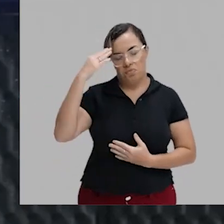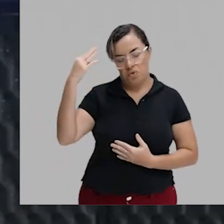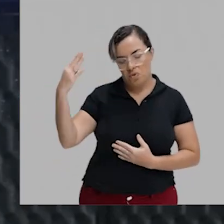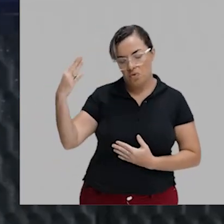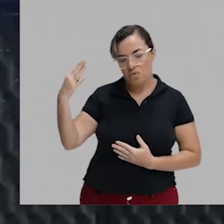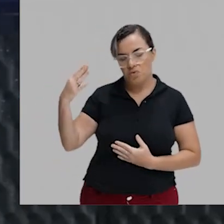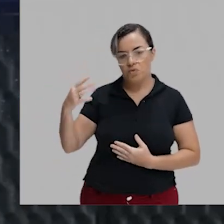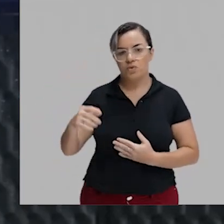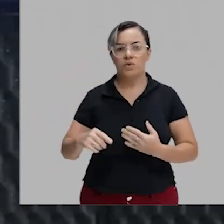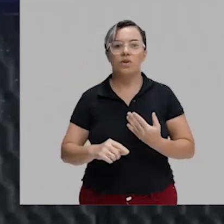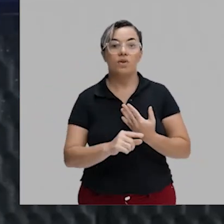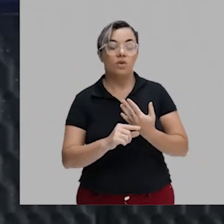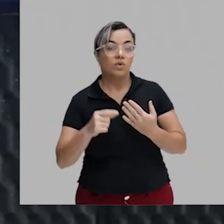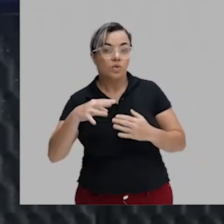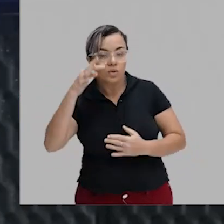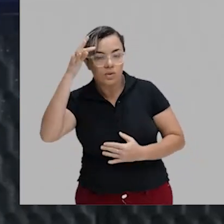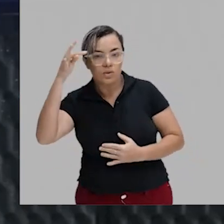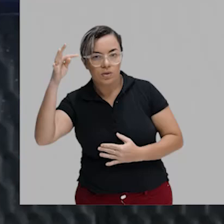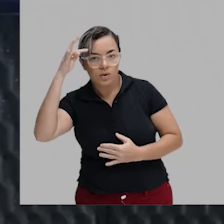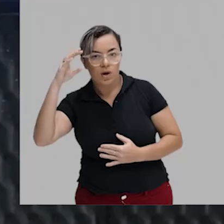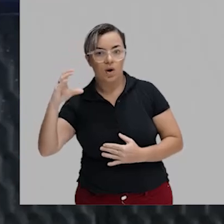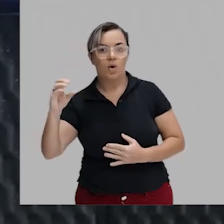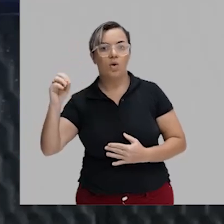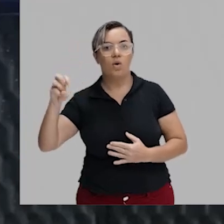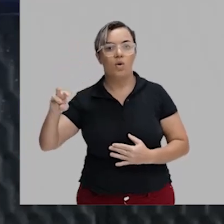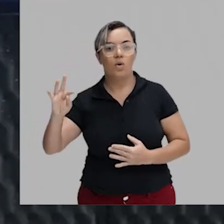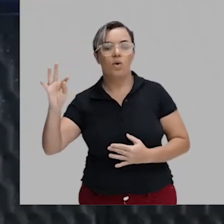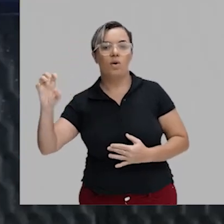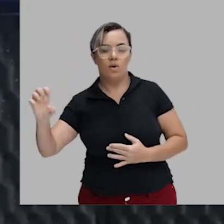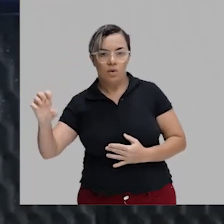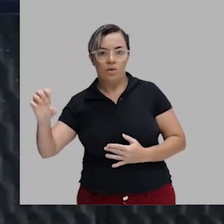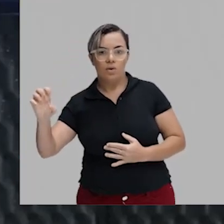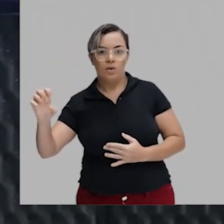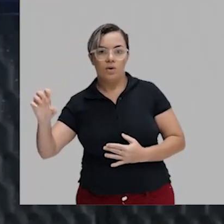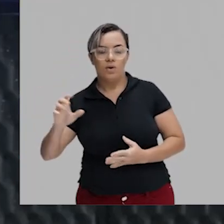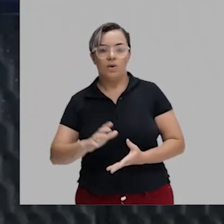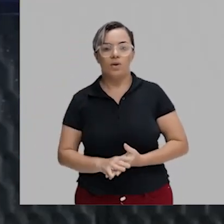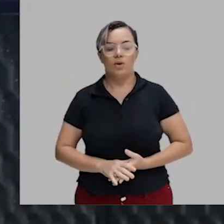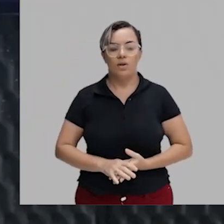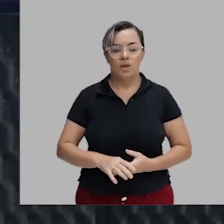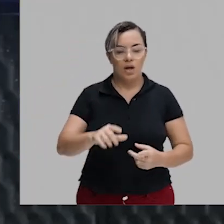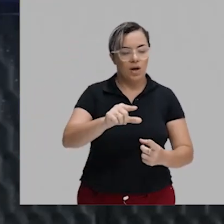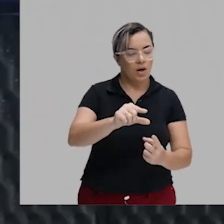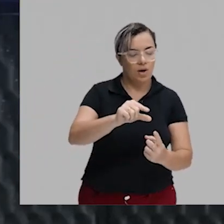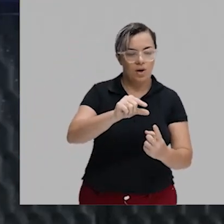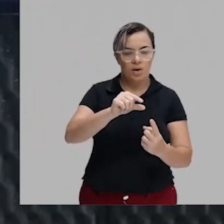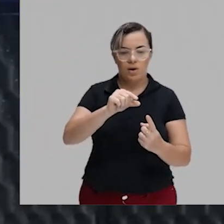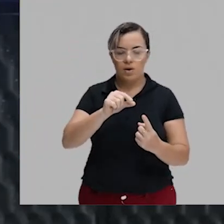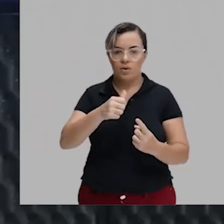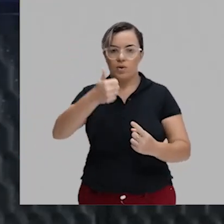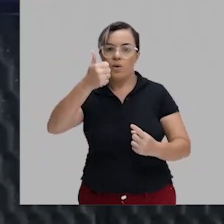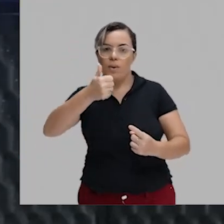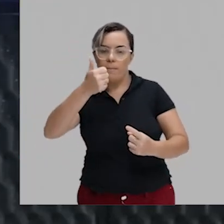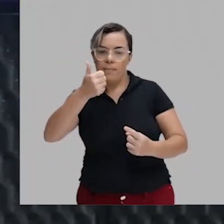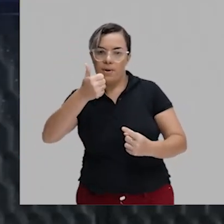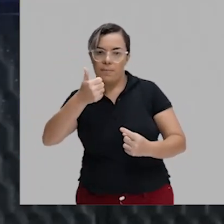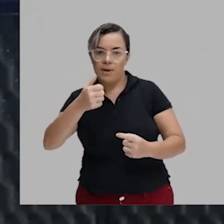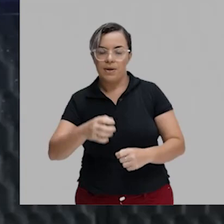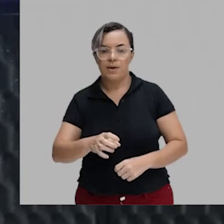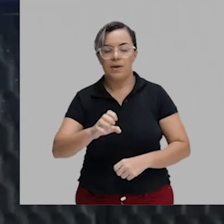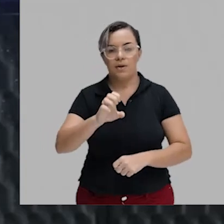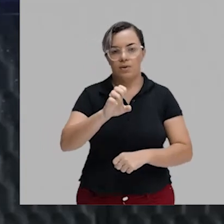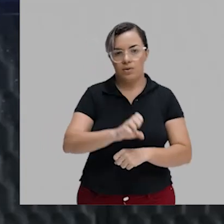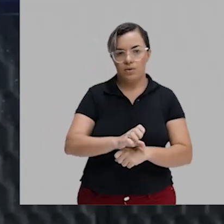corte, uma sociedade que vai privilegiar o primeiro estado, os setores do clero, do